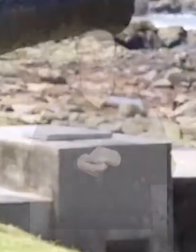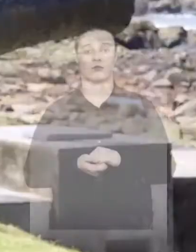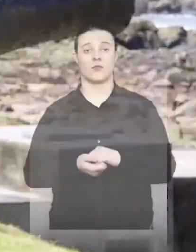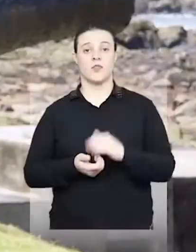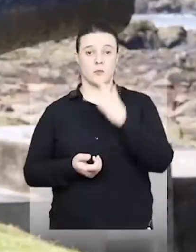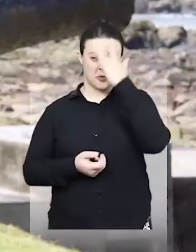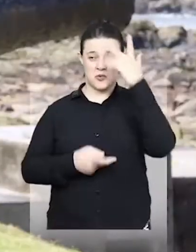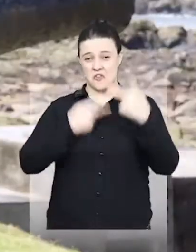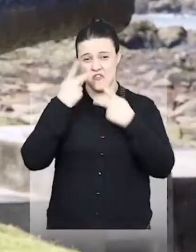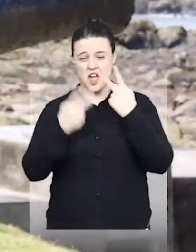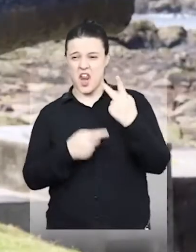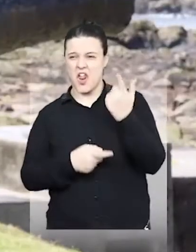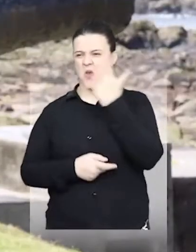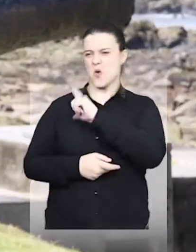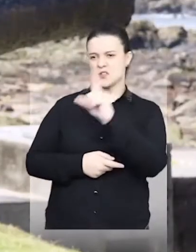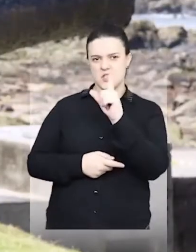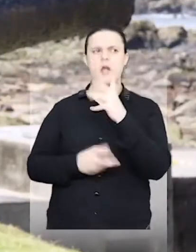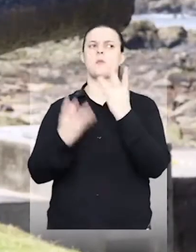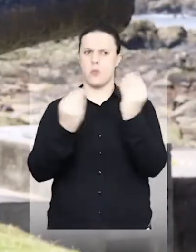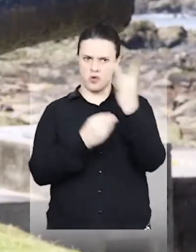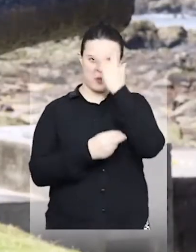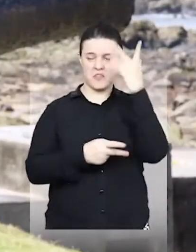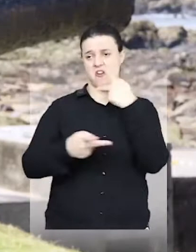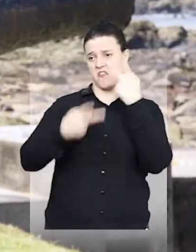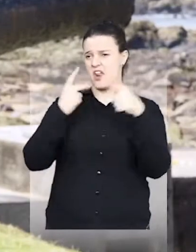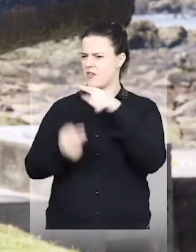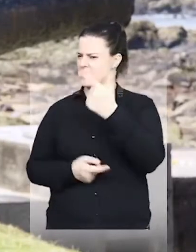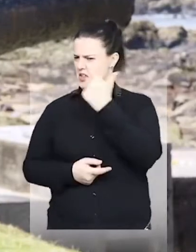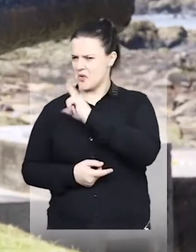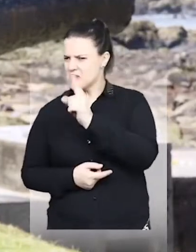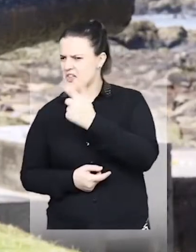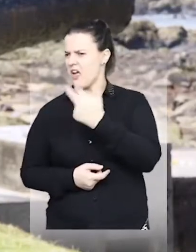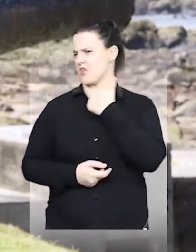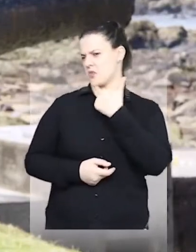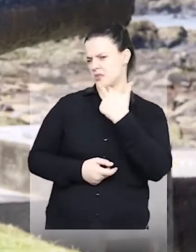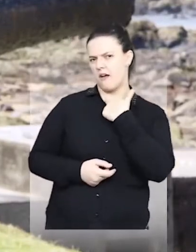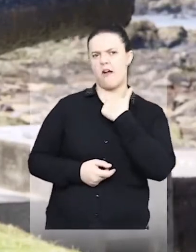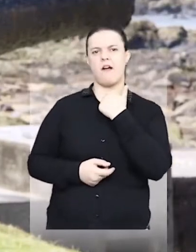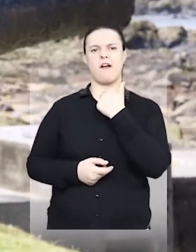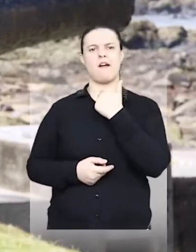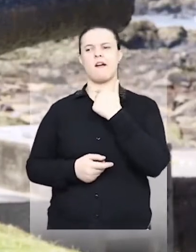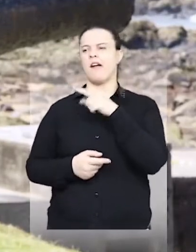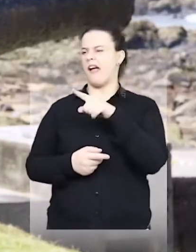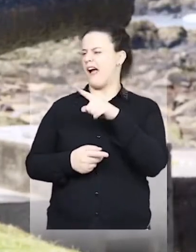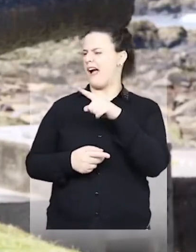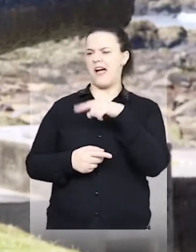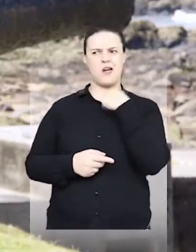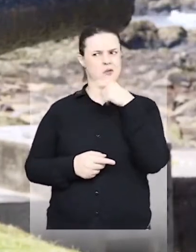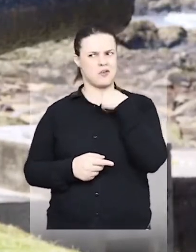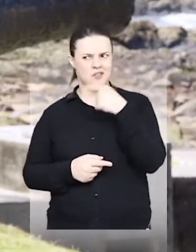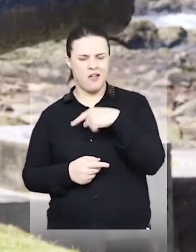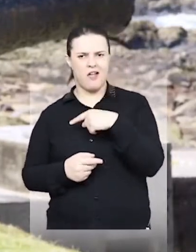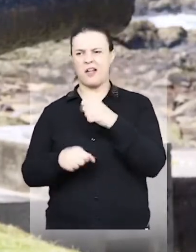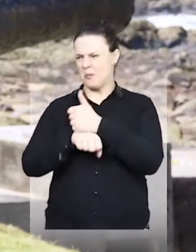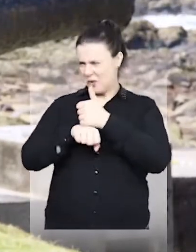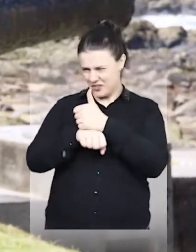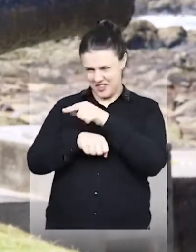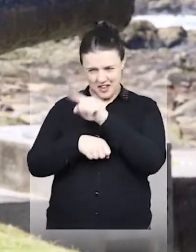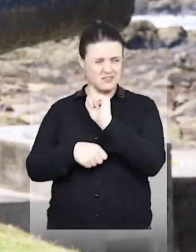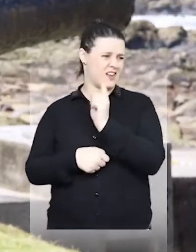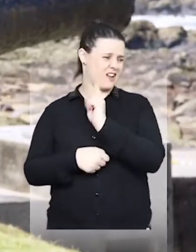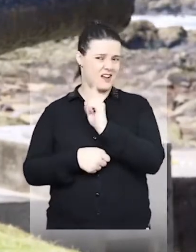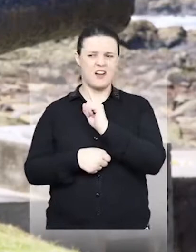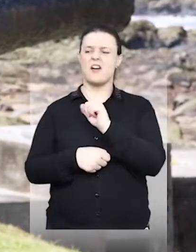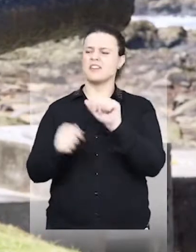Para dizer que você não vai conseguir, que você não pode, vai ter um monte de gente que vai dizer que você não pode, que isso não dá certo, que isso não é